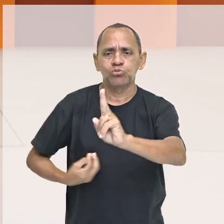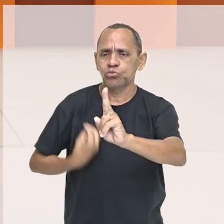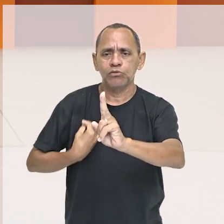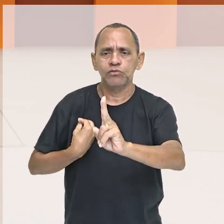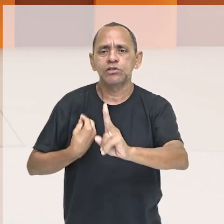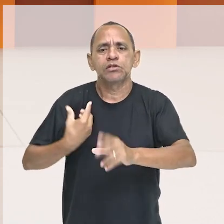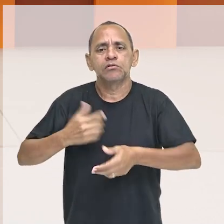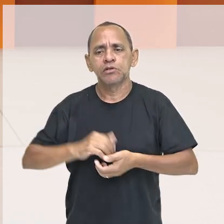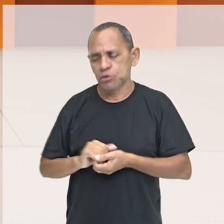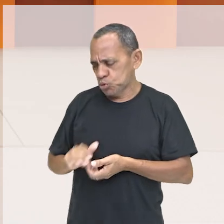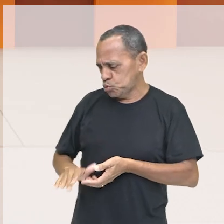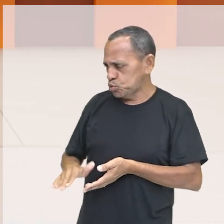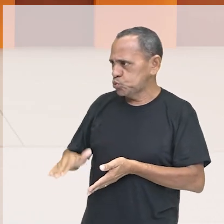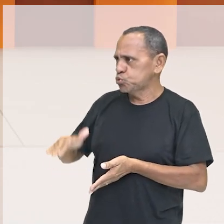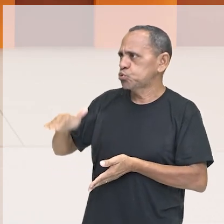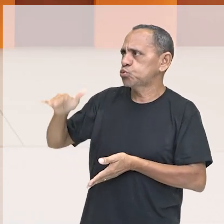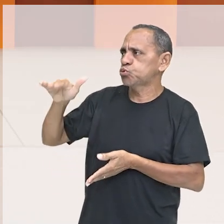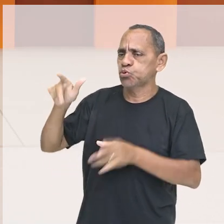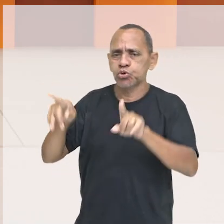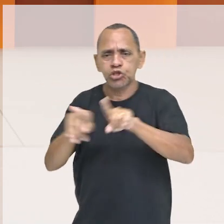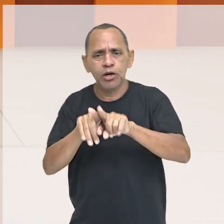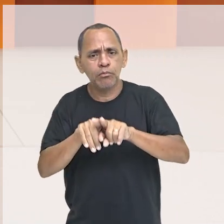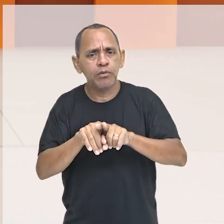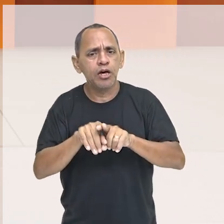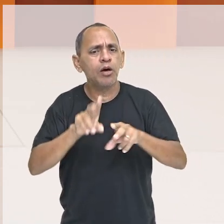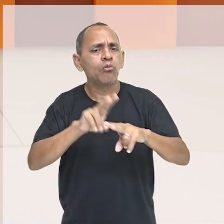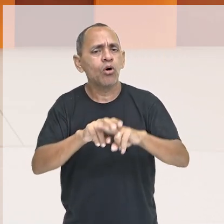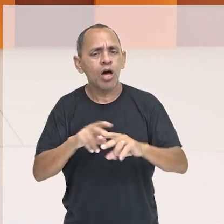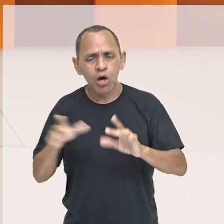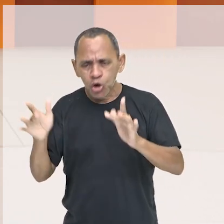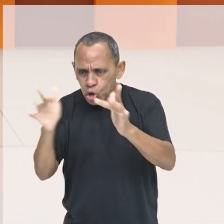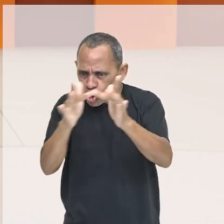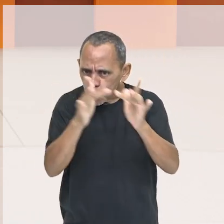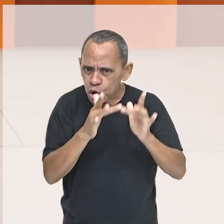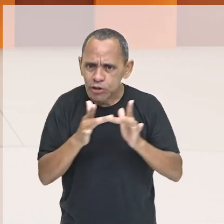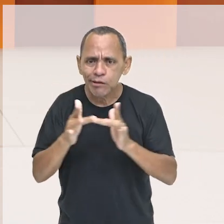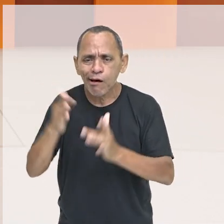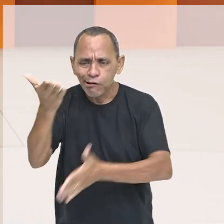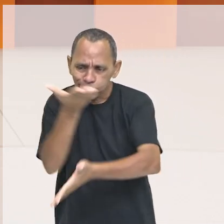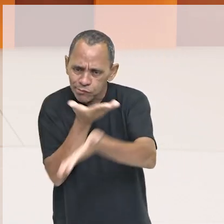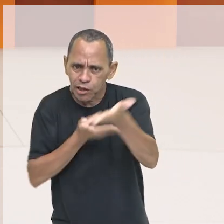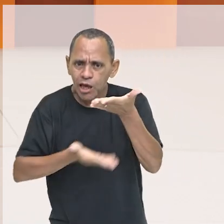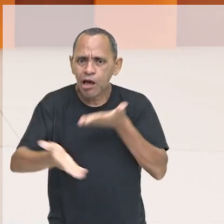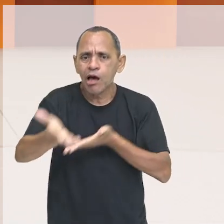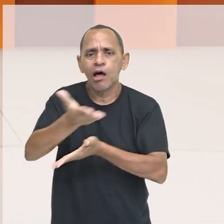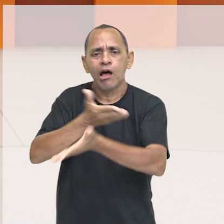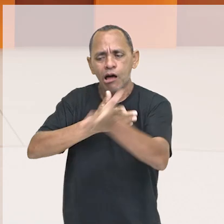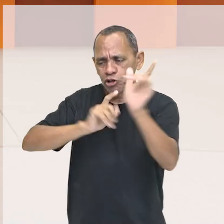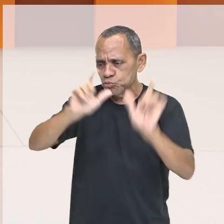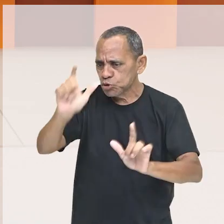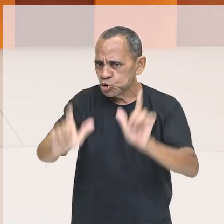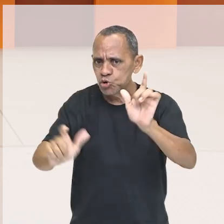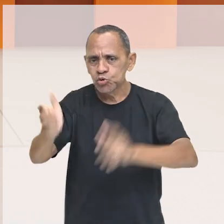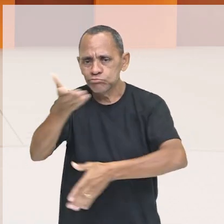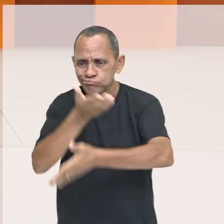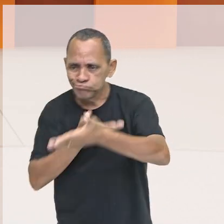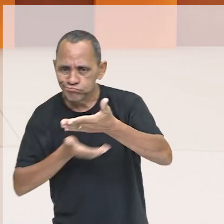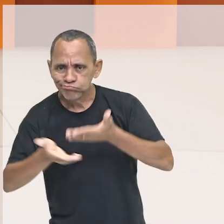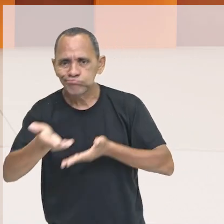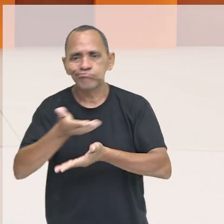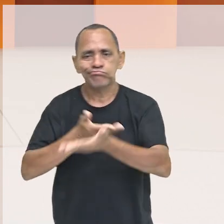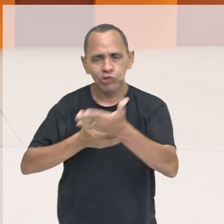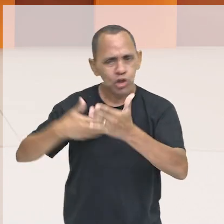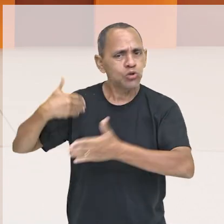por meio do contato permanente de uns com os outros. Então, é nessa interação,